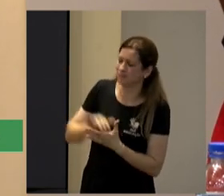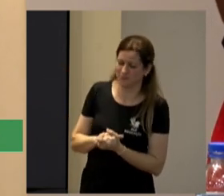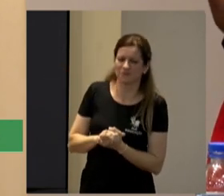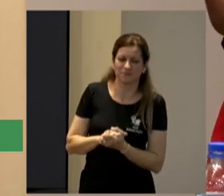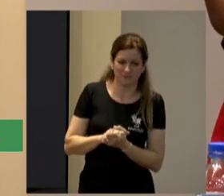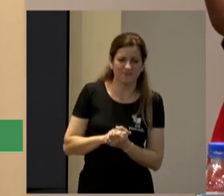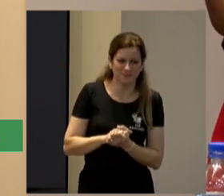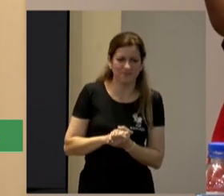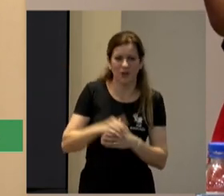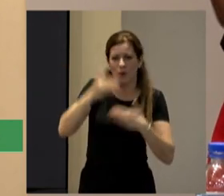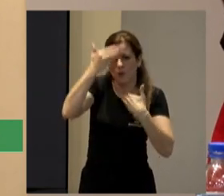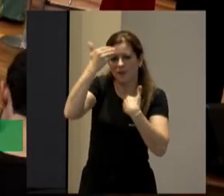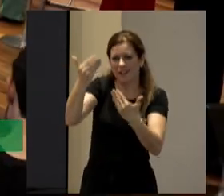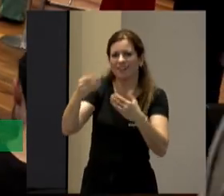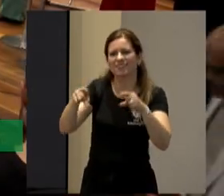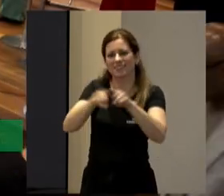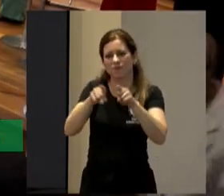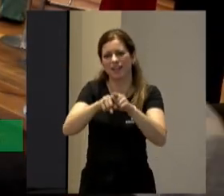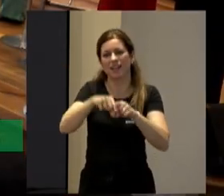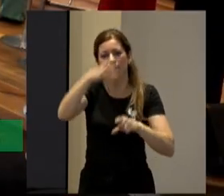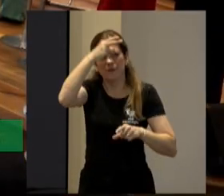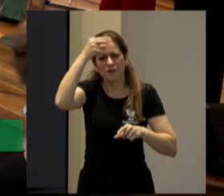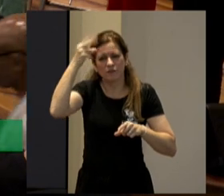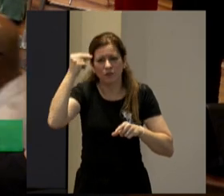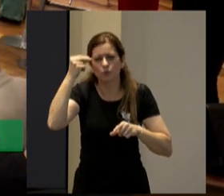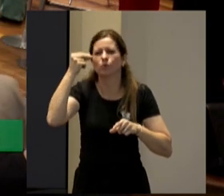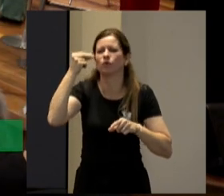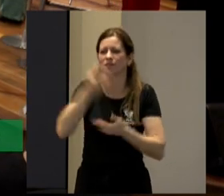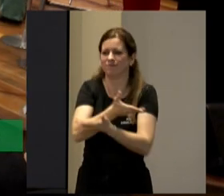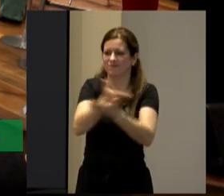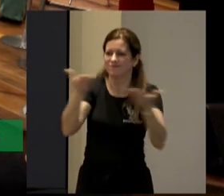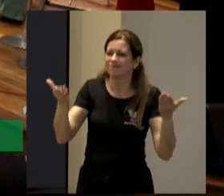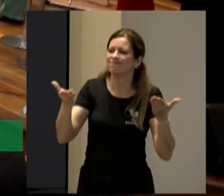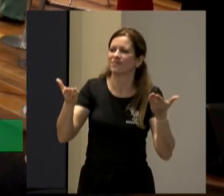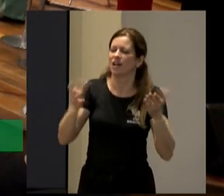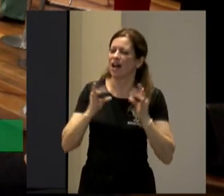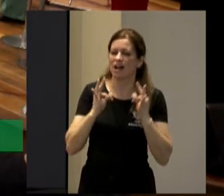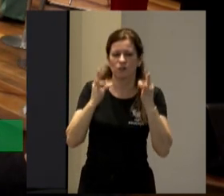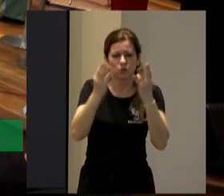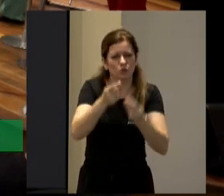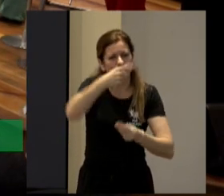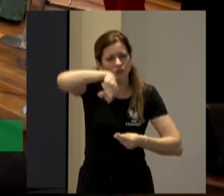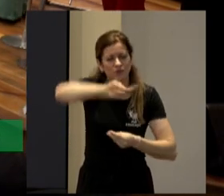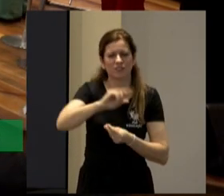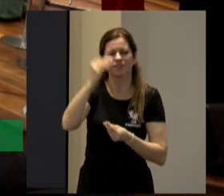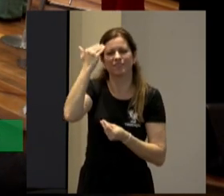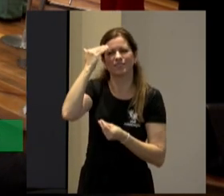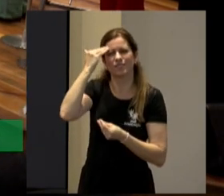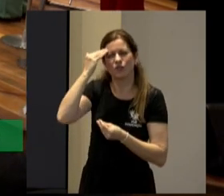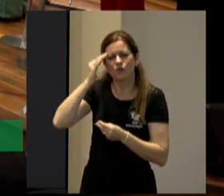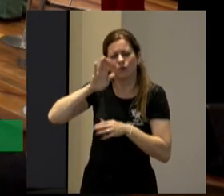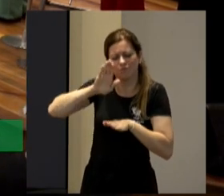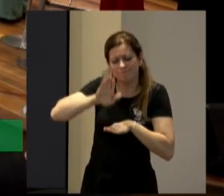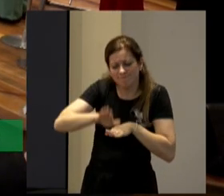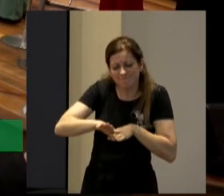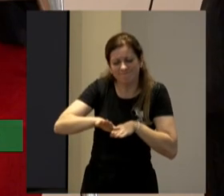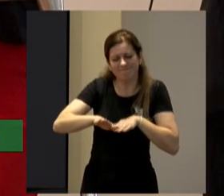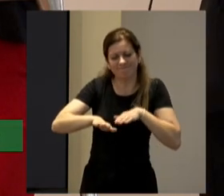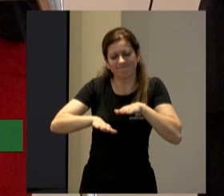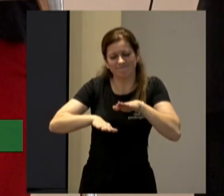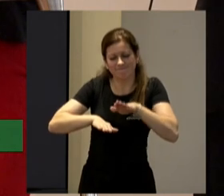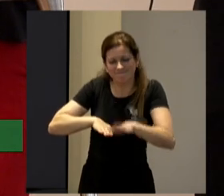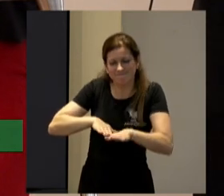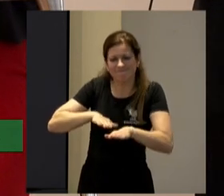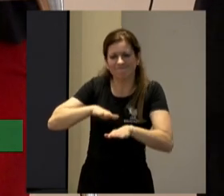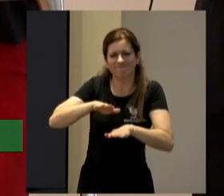e gratidão imensa a essa rede que entendeu, né? A passos talvez não tão largos como nós